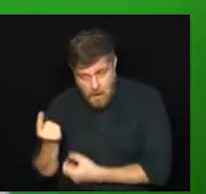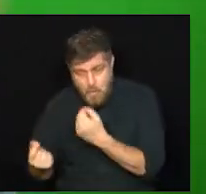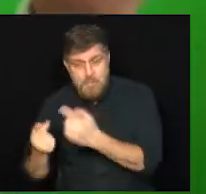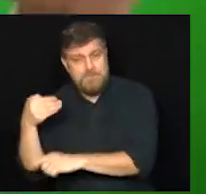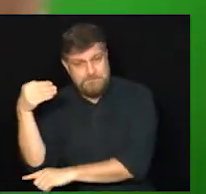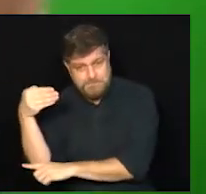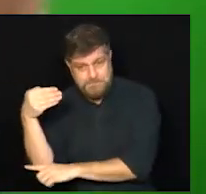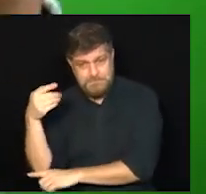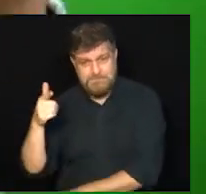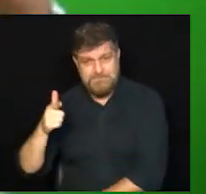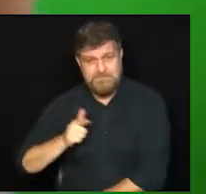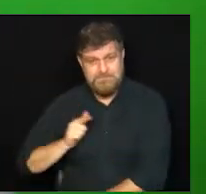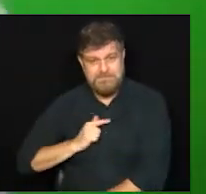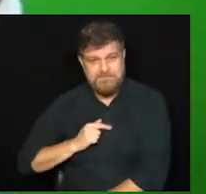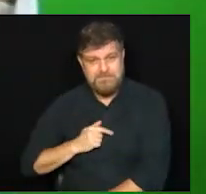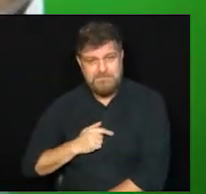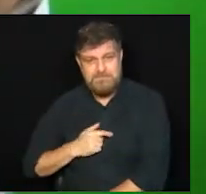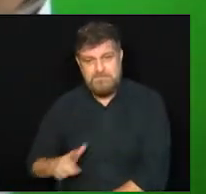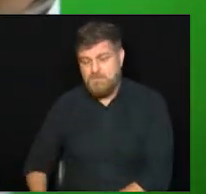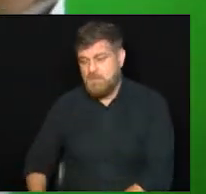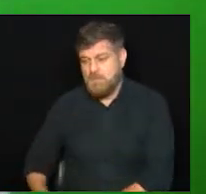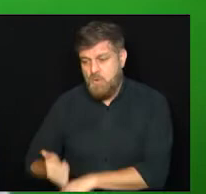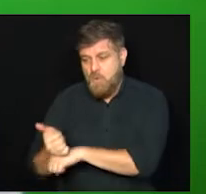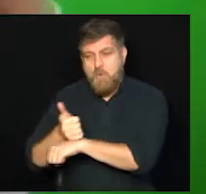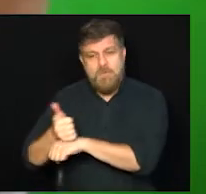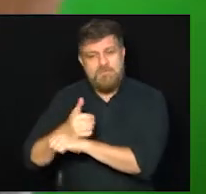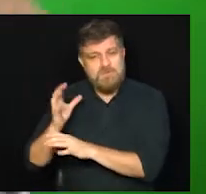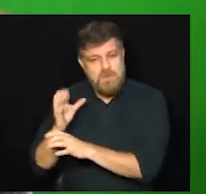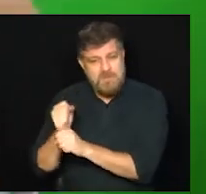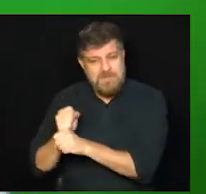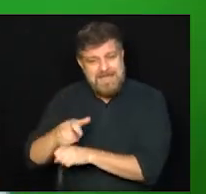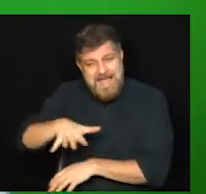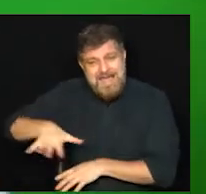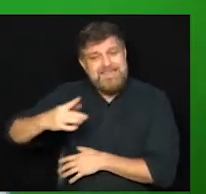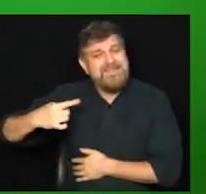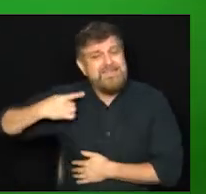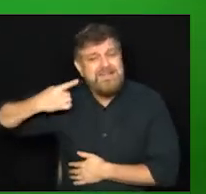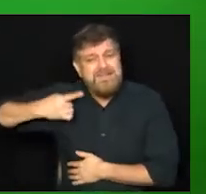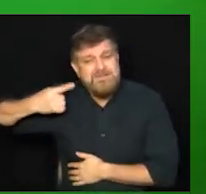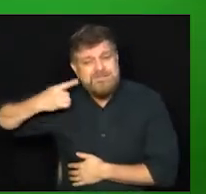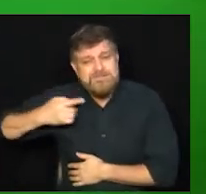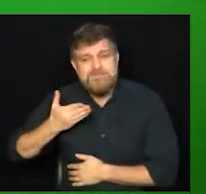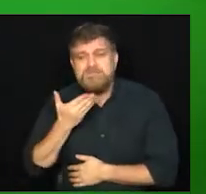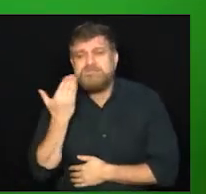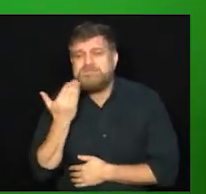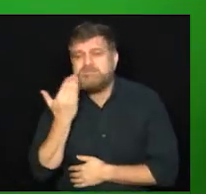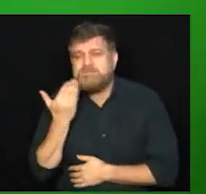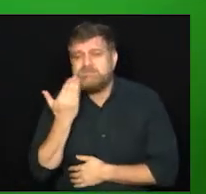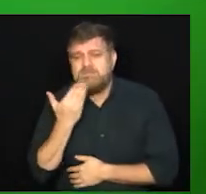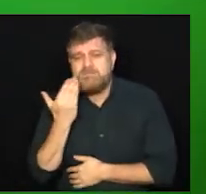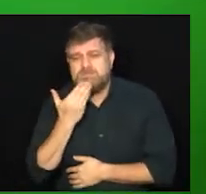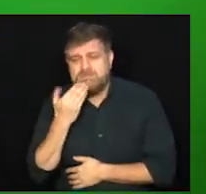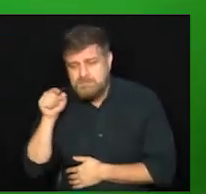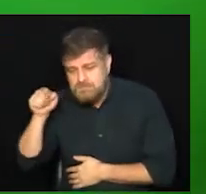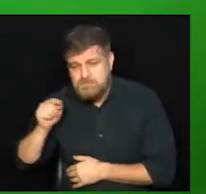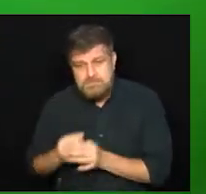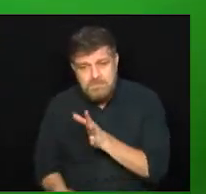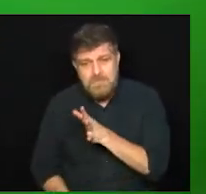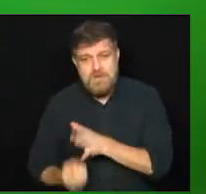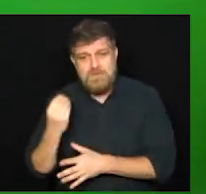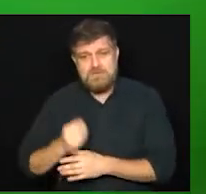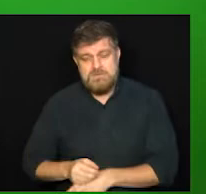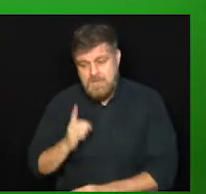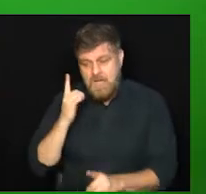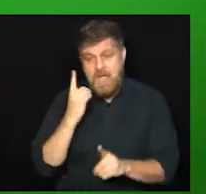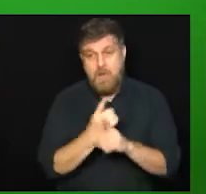que tem ali uma espécie de um contador, de alguém jurídico, para facilitar a realização desse evento